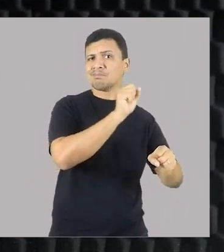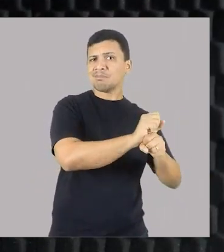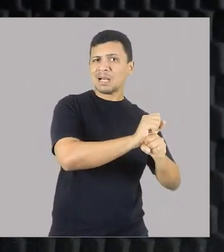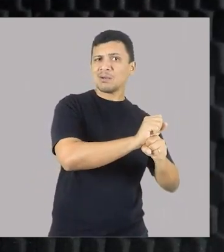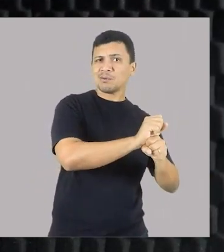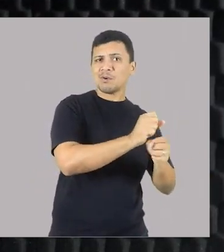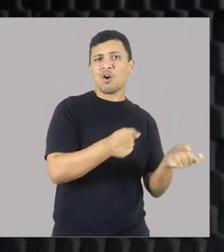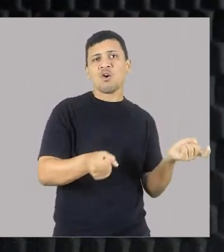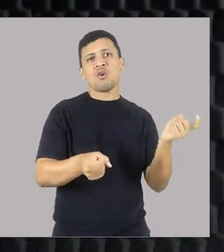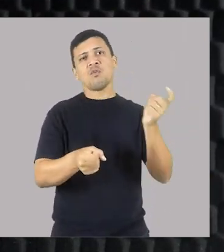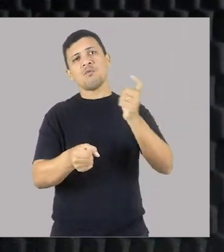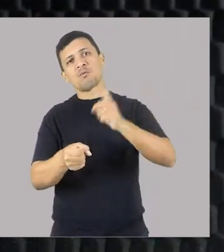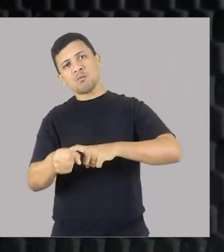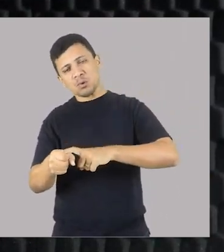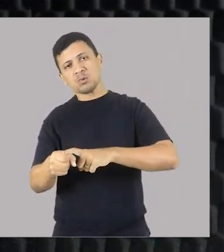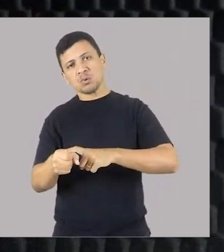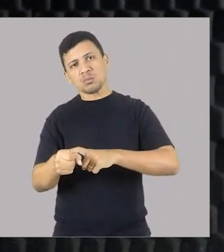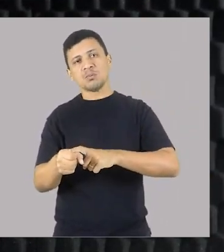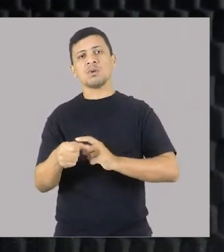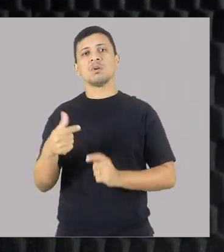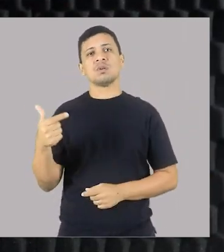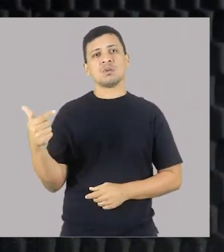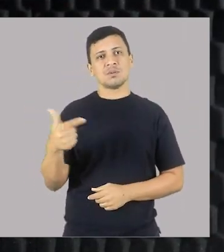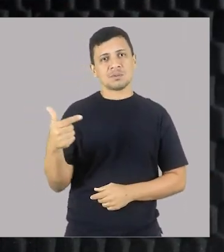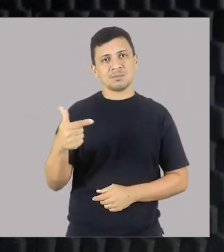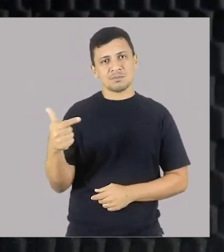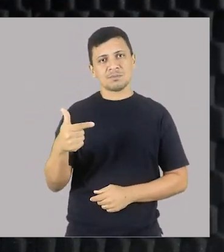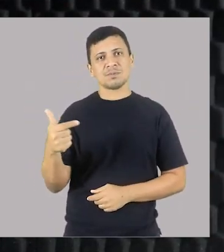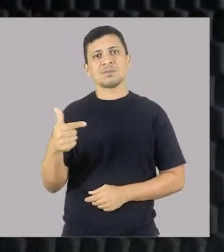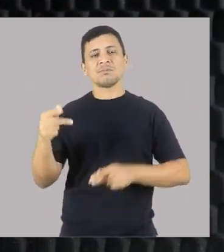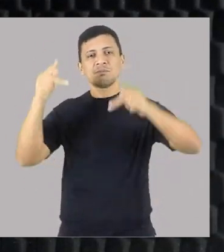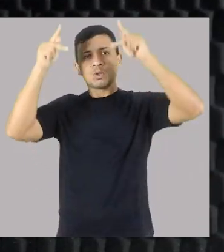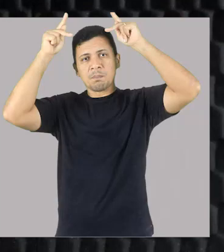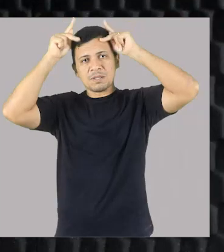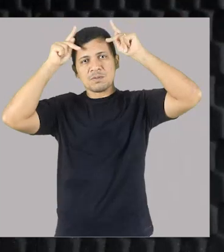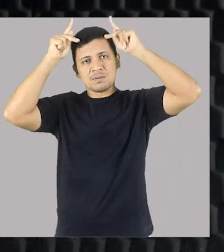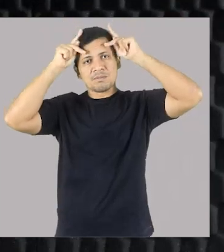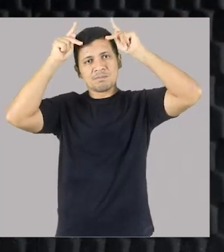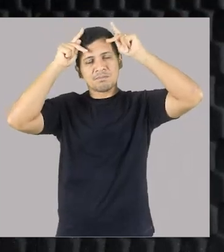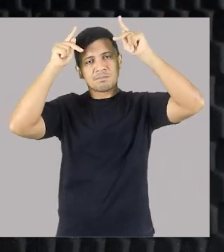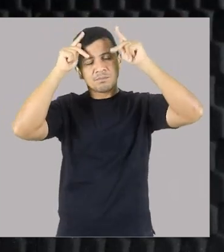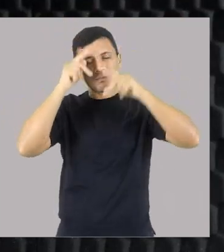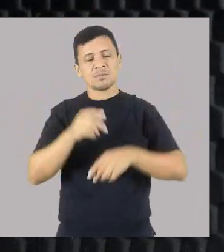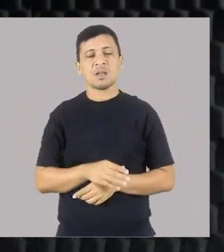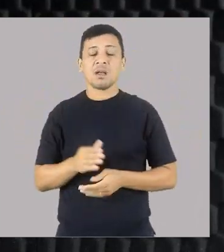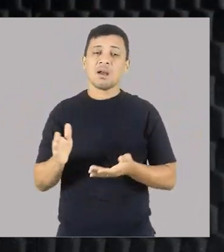certo? Durante o período regencial ele não funcionou, ele volta a funcionar agora. Então, são alguns elementos